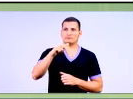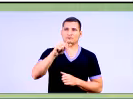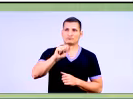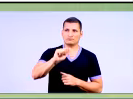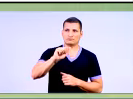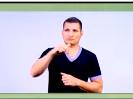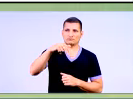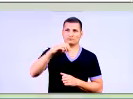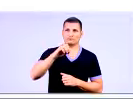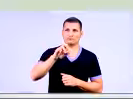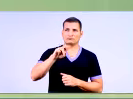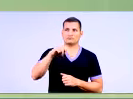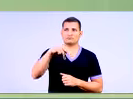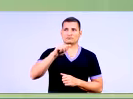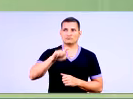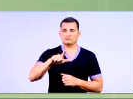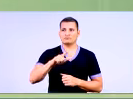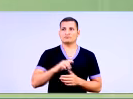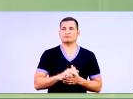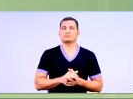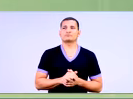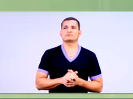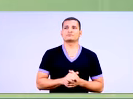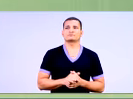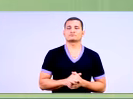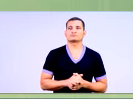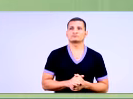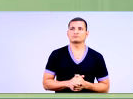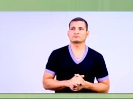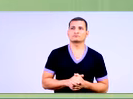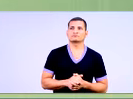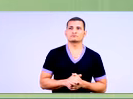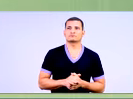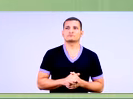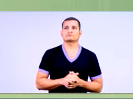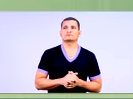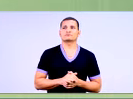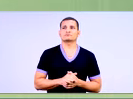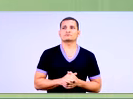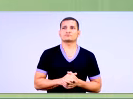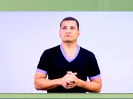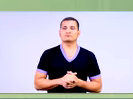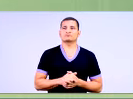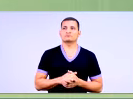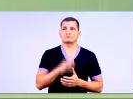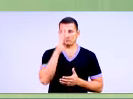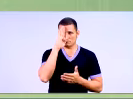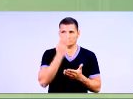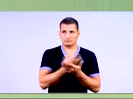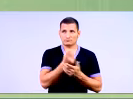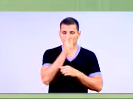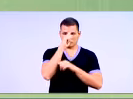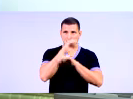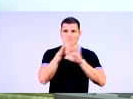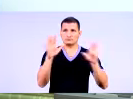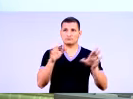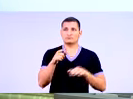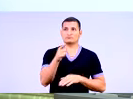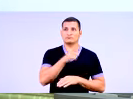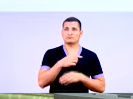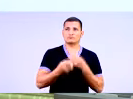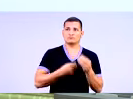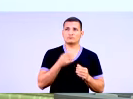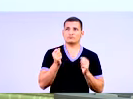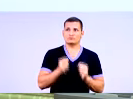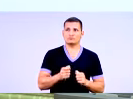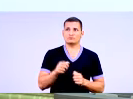não é normal. Então, acredito que está ficando claro para vocês o quanto pode ser